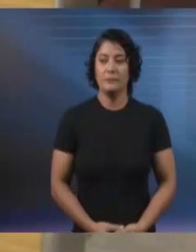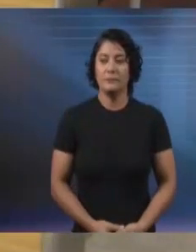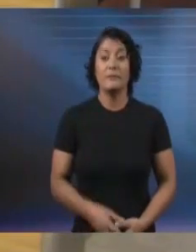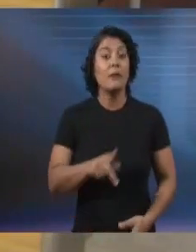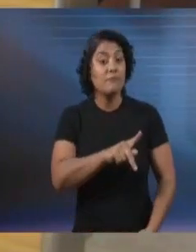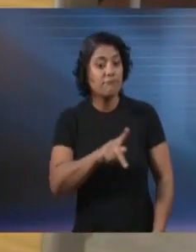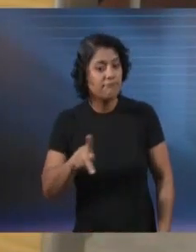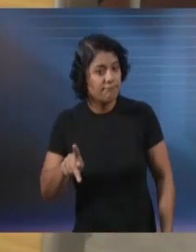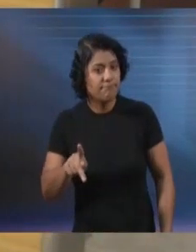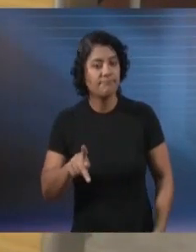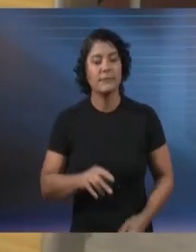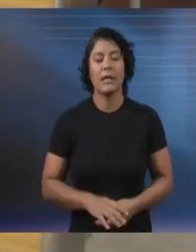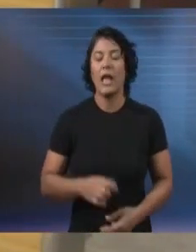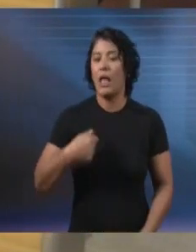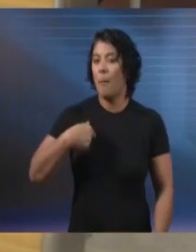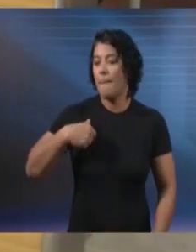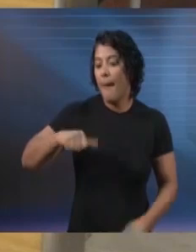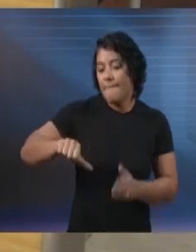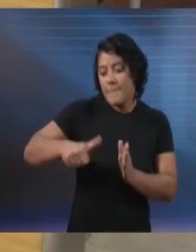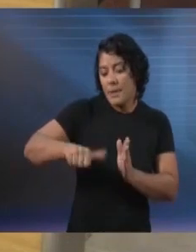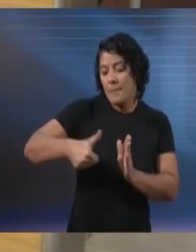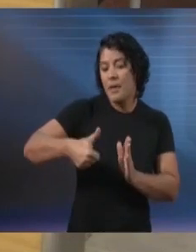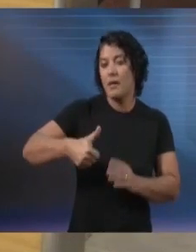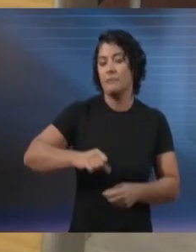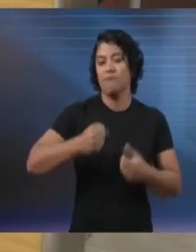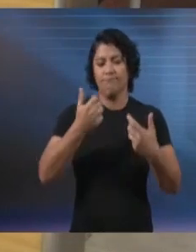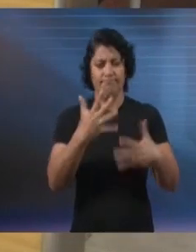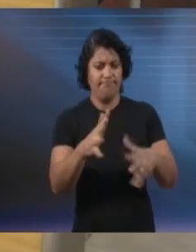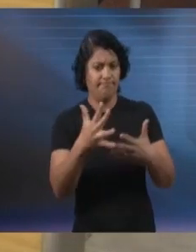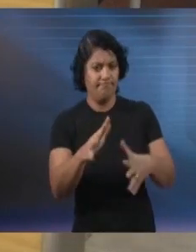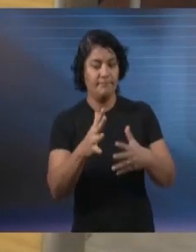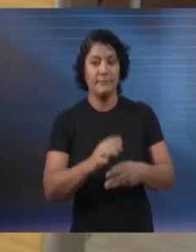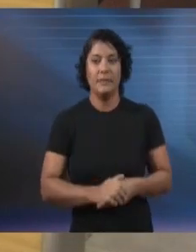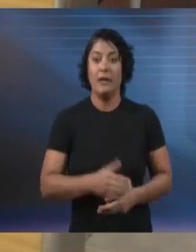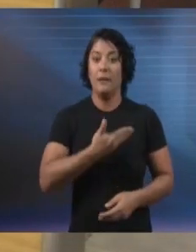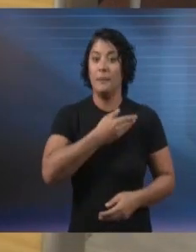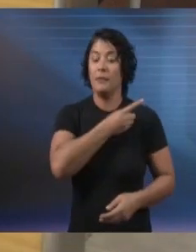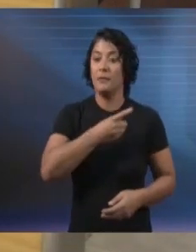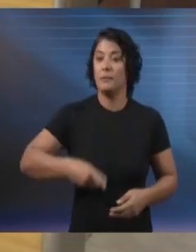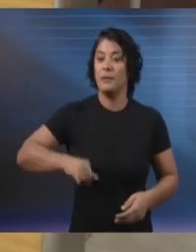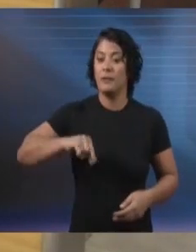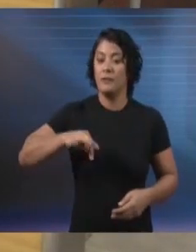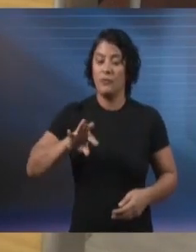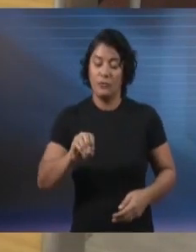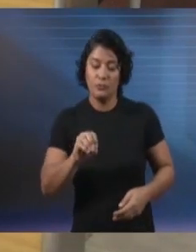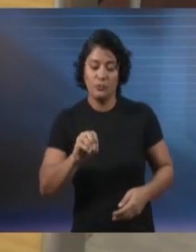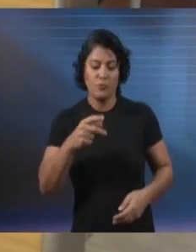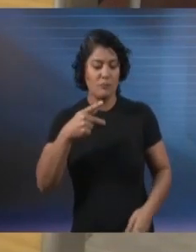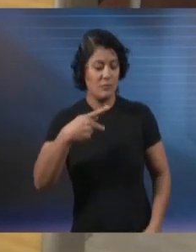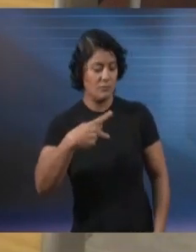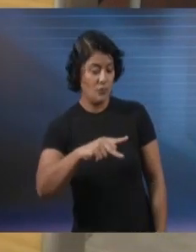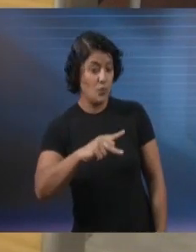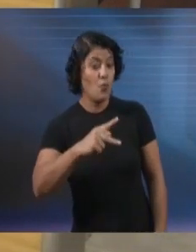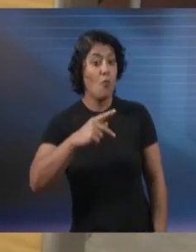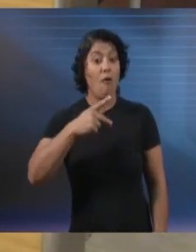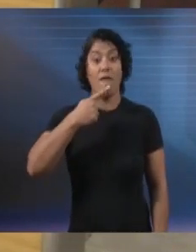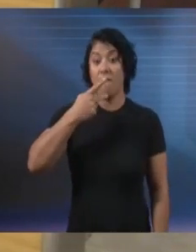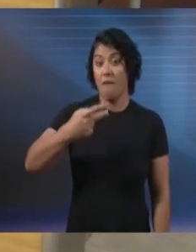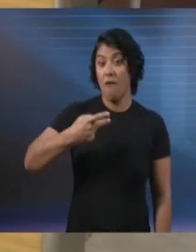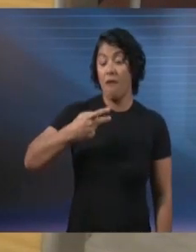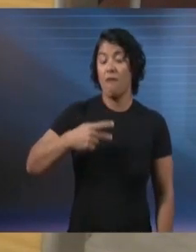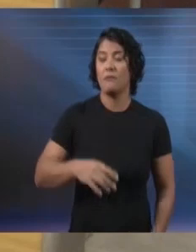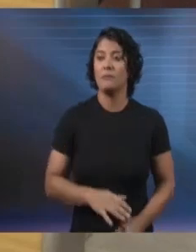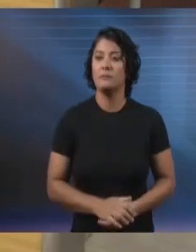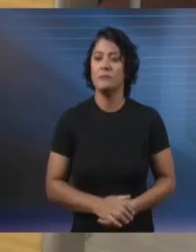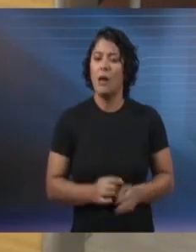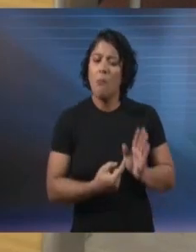Senhor presidente, eu quero primeiramente parabenizar o colega deputado adjunto pelo seu pronunciamento e mostrar